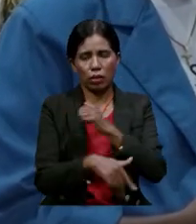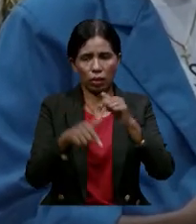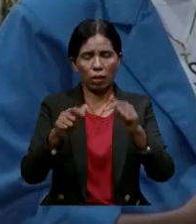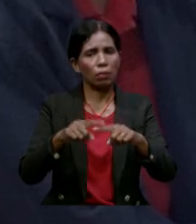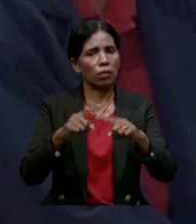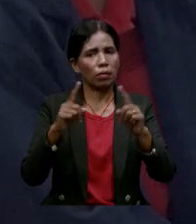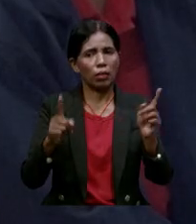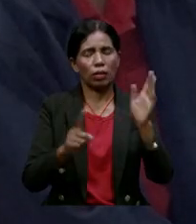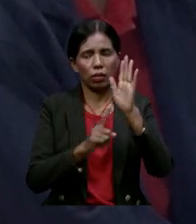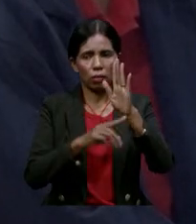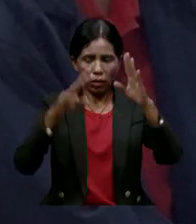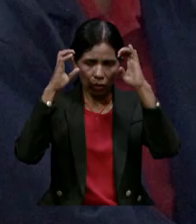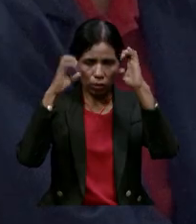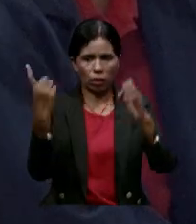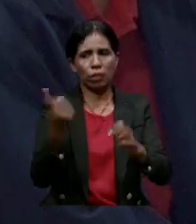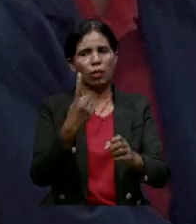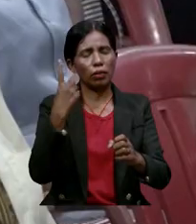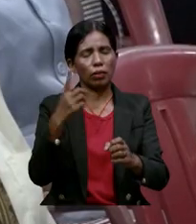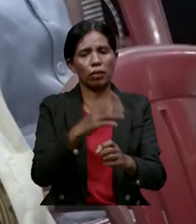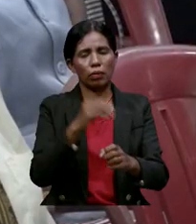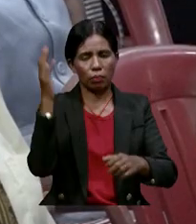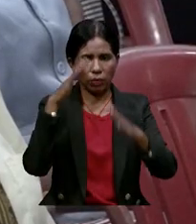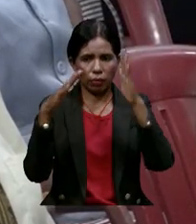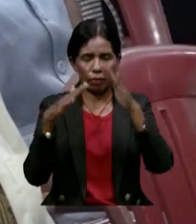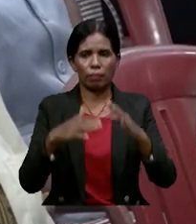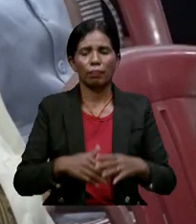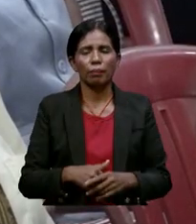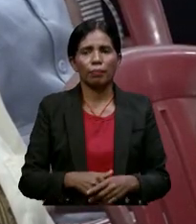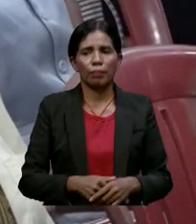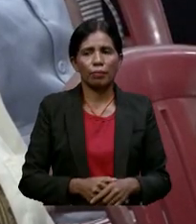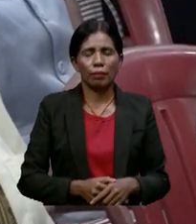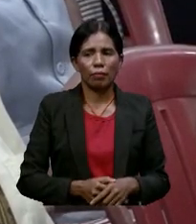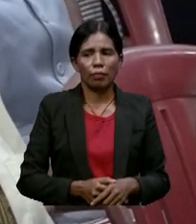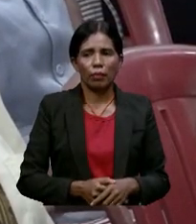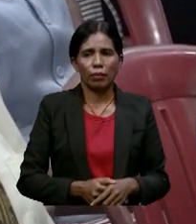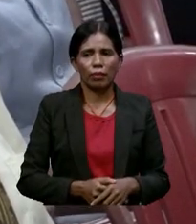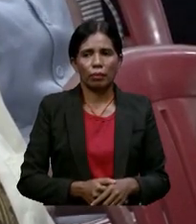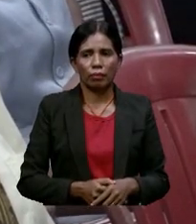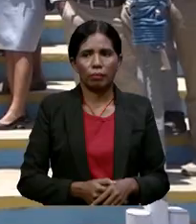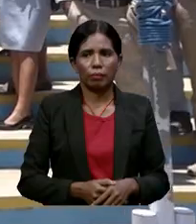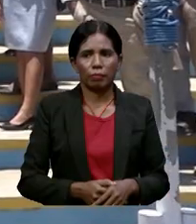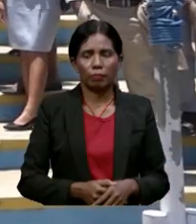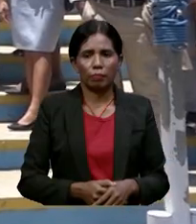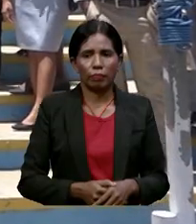em realidade o setor de educação sai na FATIN problema. Luciana Amaral, Adair Ximenes, GMN.